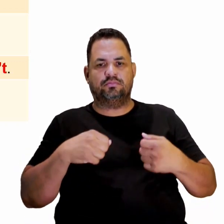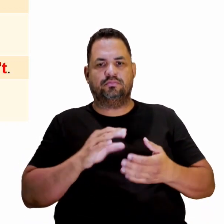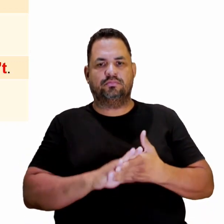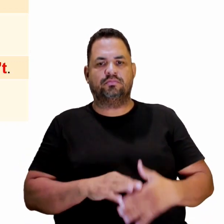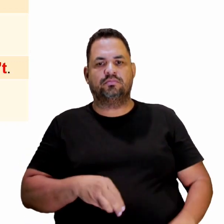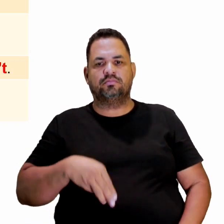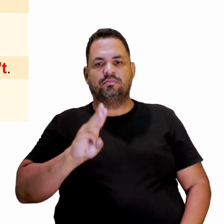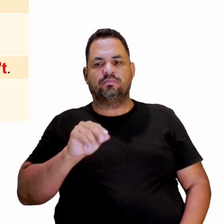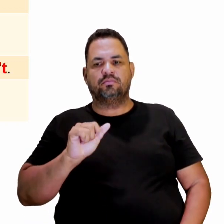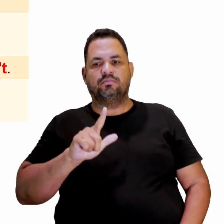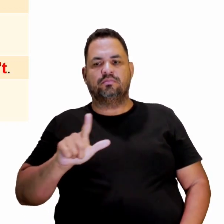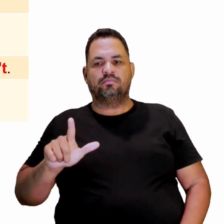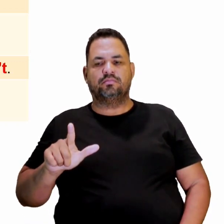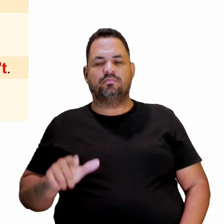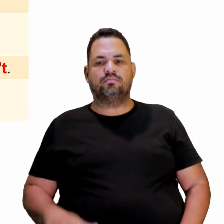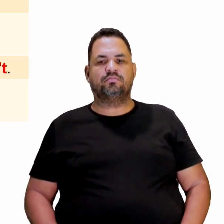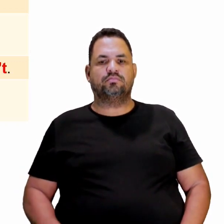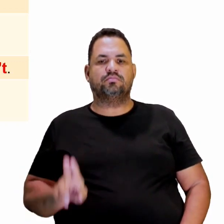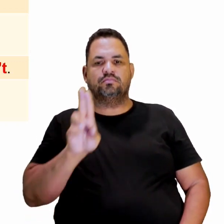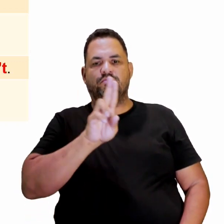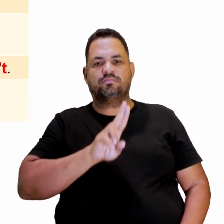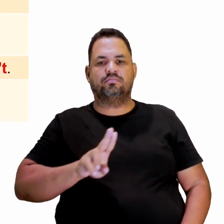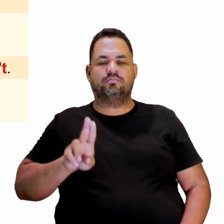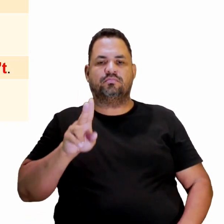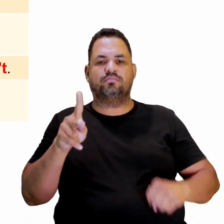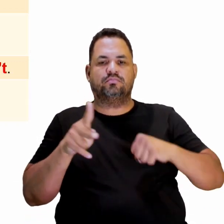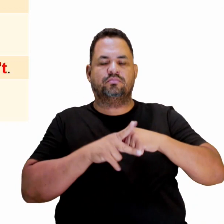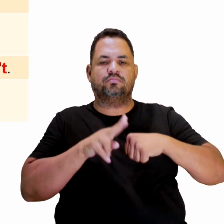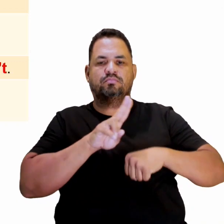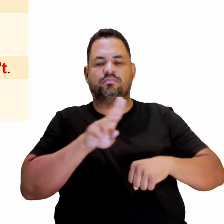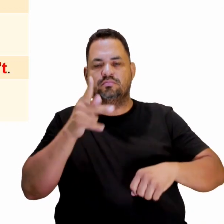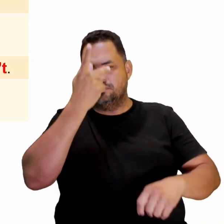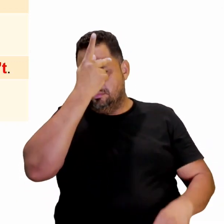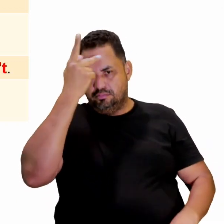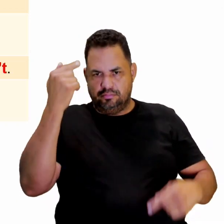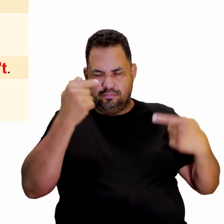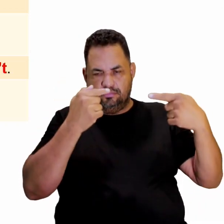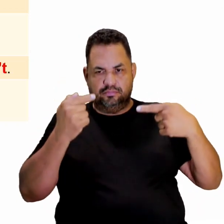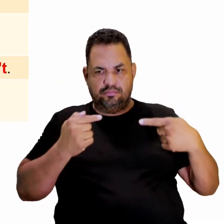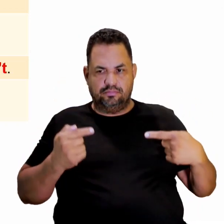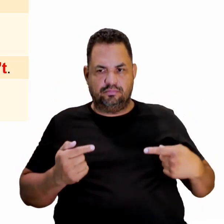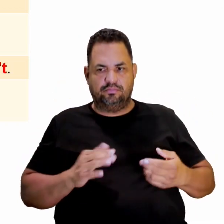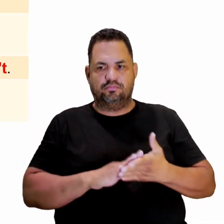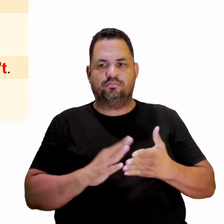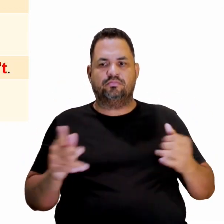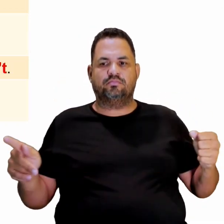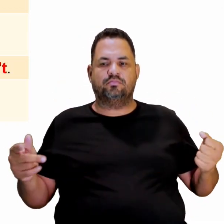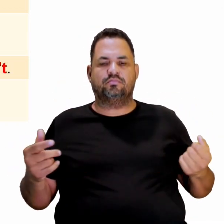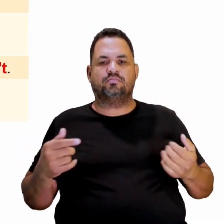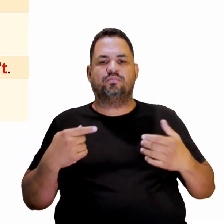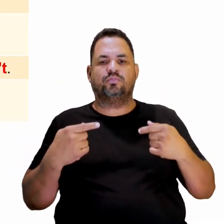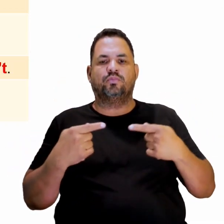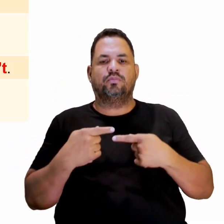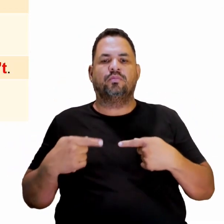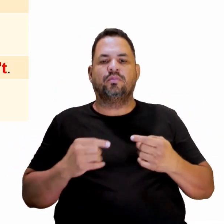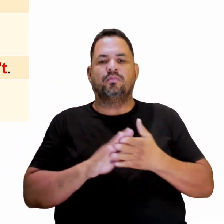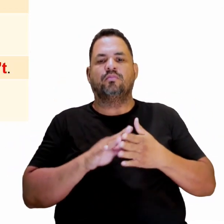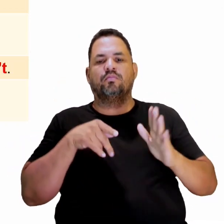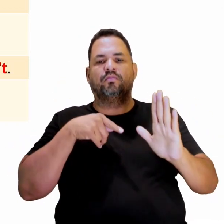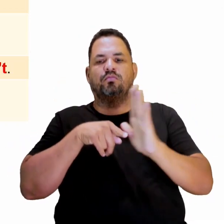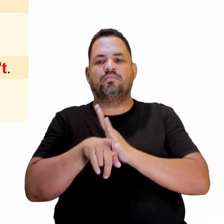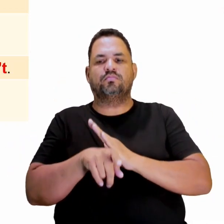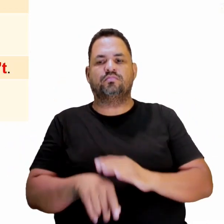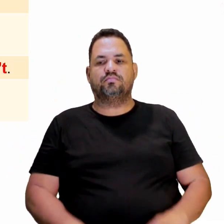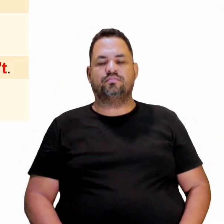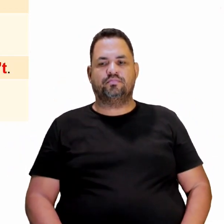will, no caso aqui, você vai usar o pronome pessoal correspondente com o da pergunta que foi feita para você e o auxiliar will,